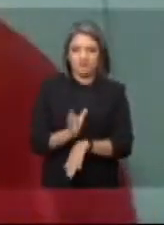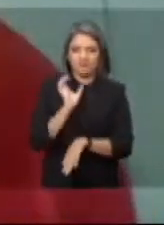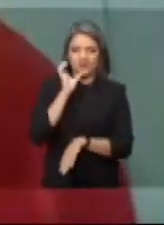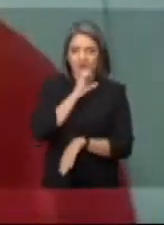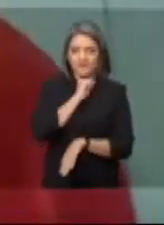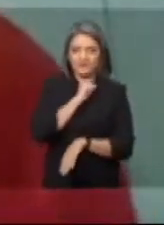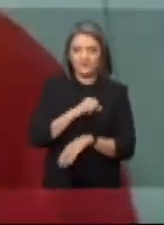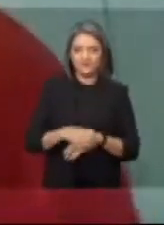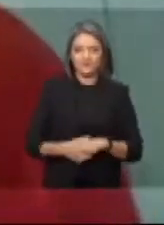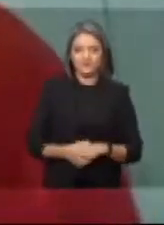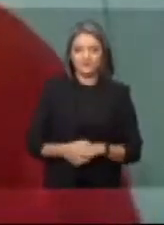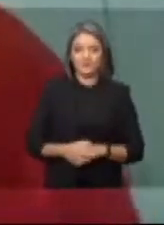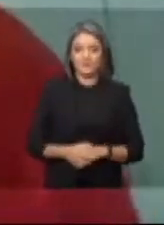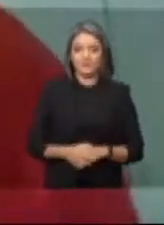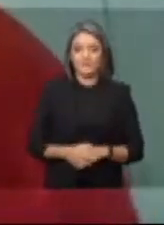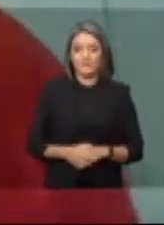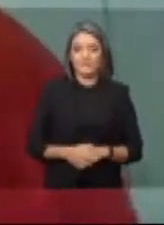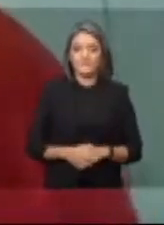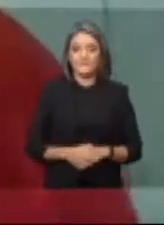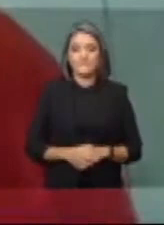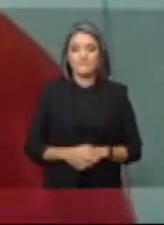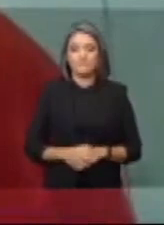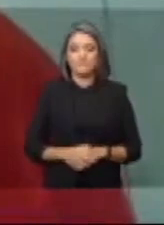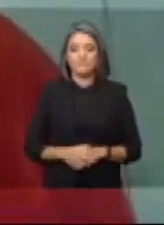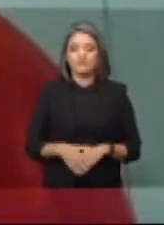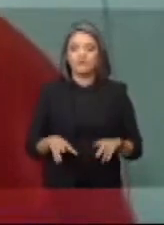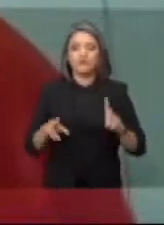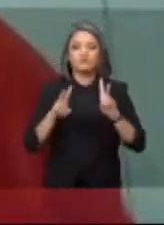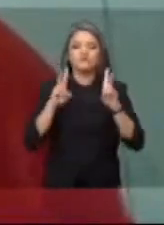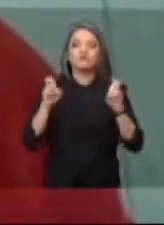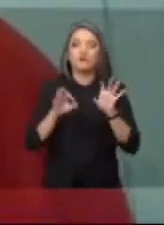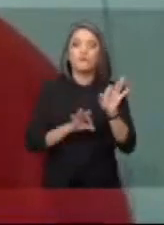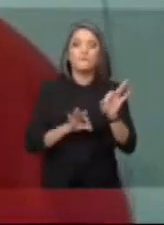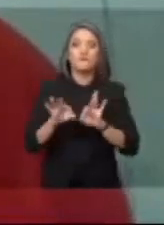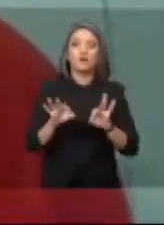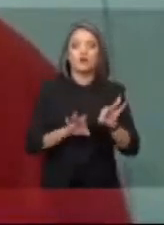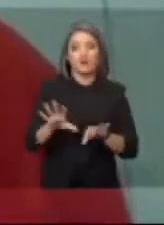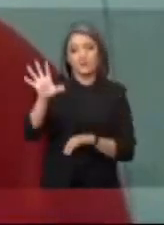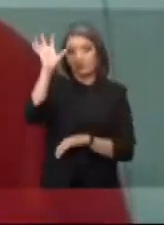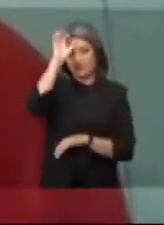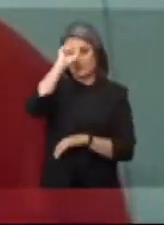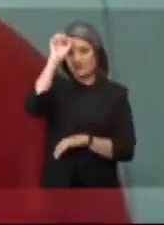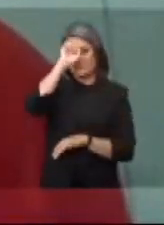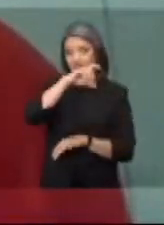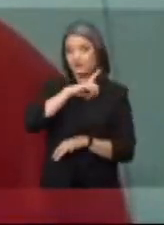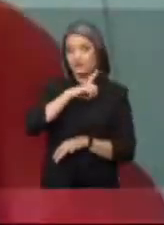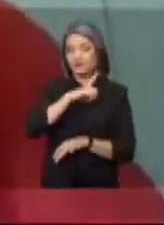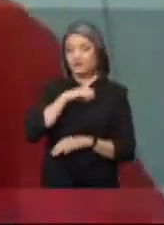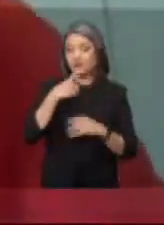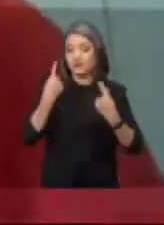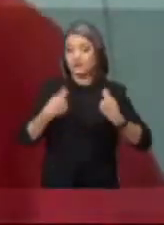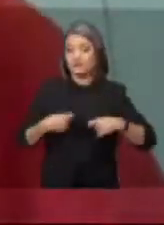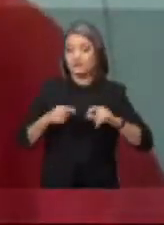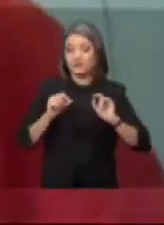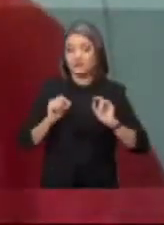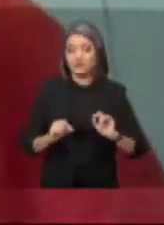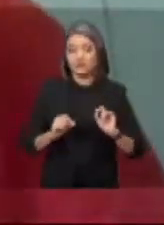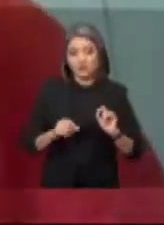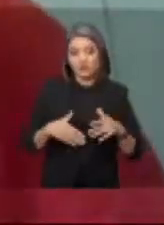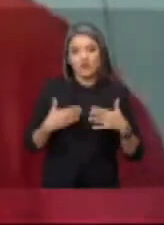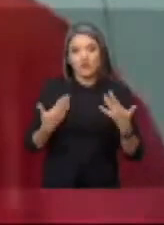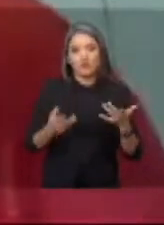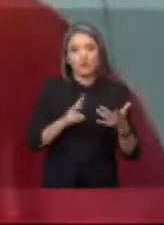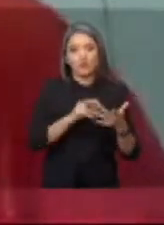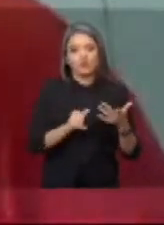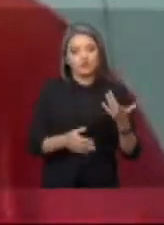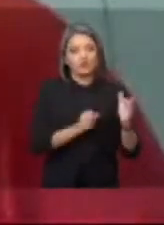o tempo corre bastante, sobre a questão do programa de aprendizagem. Há uma necessidade, quando fazia a relação do poder